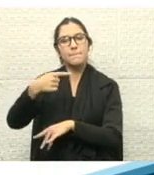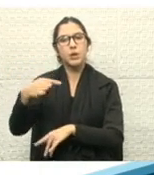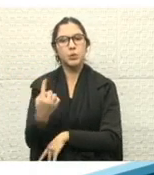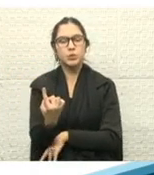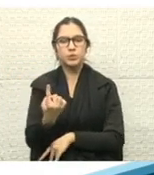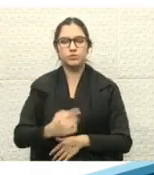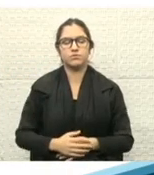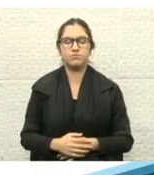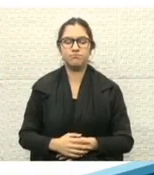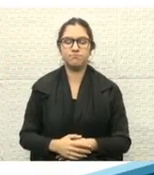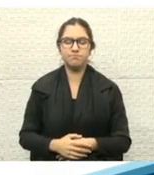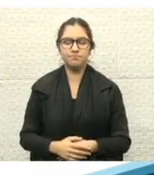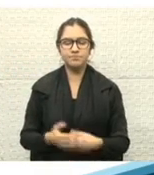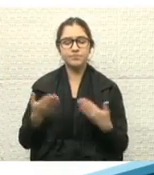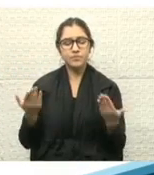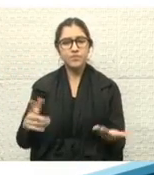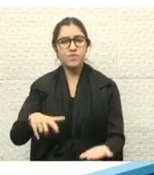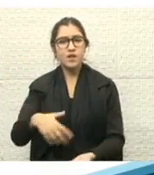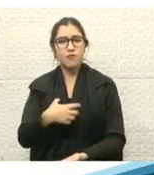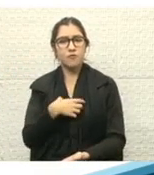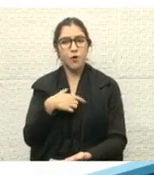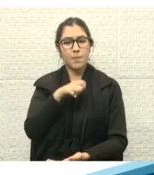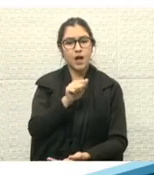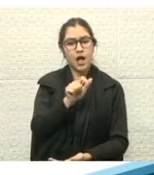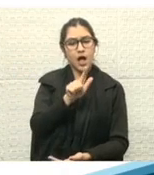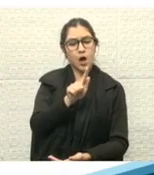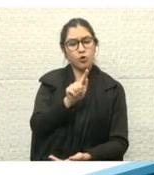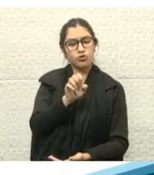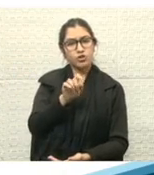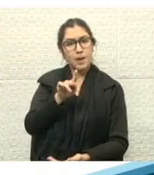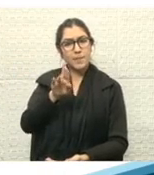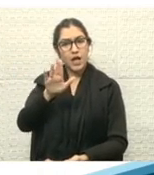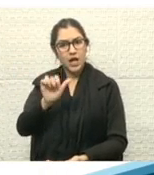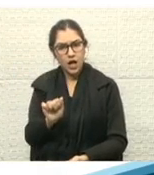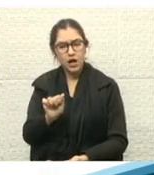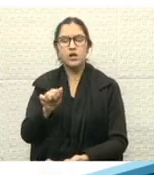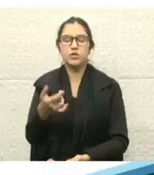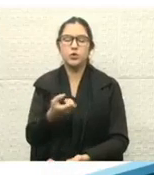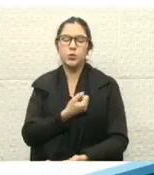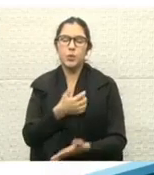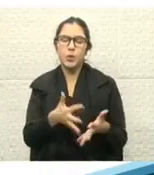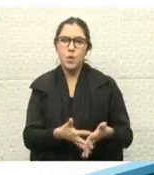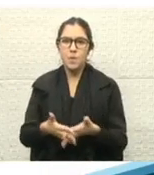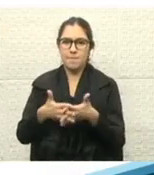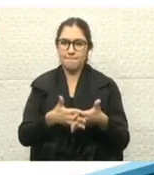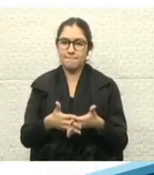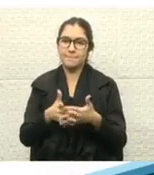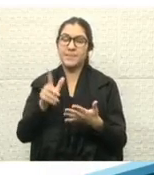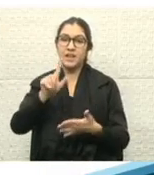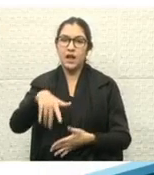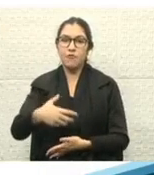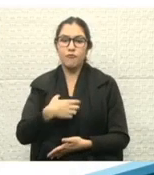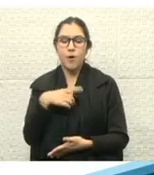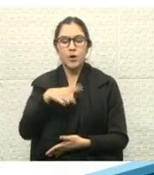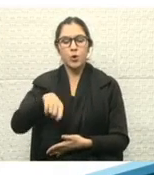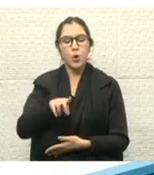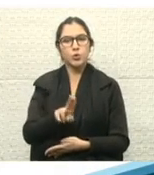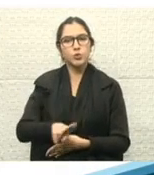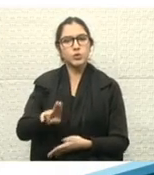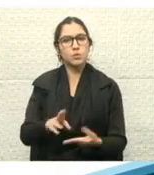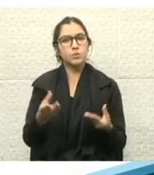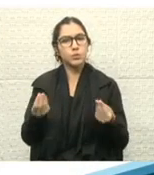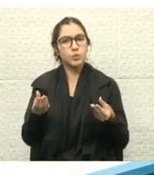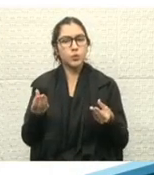1. Então, essa é a forma algébrica do número complexo. Então, essa forma nós utilizamos